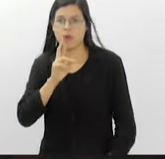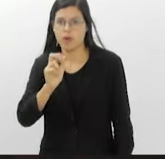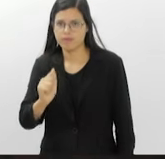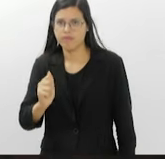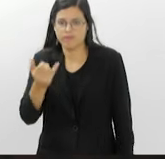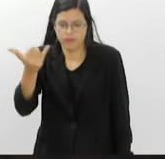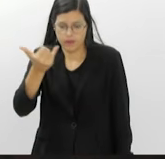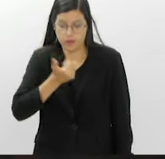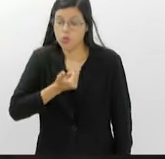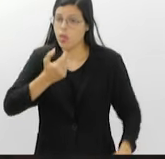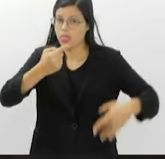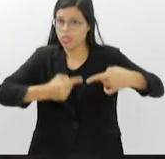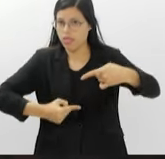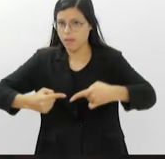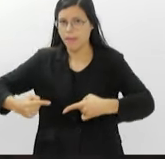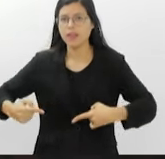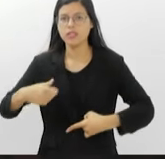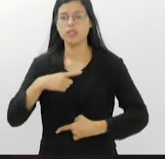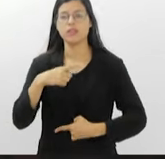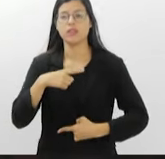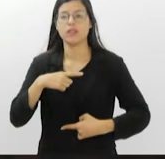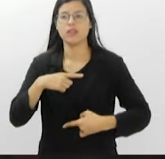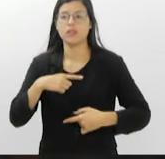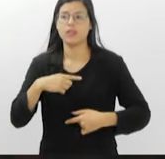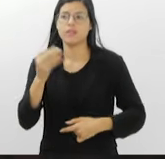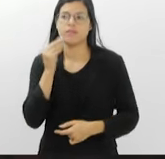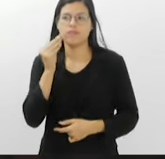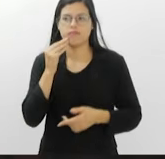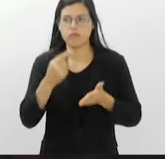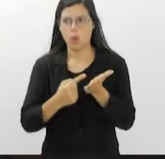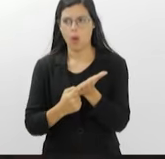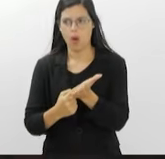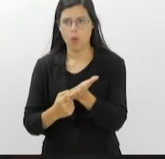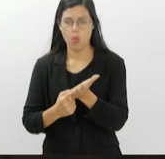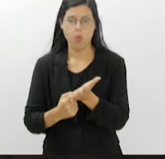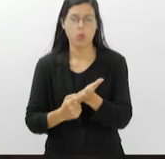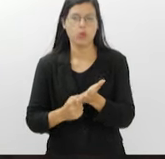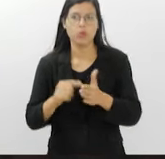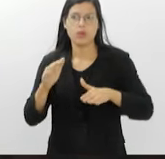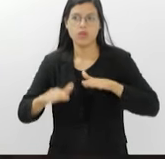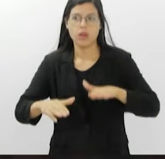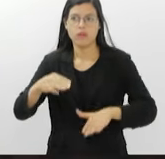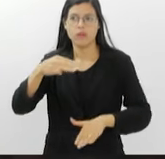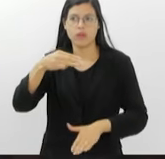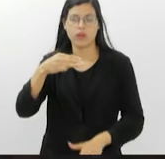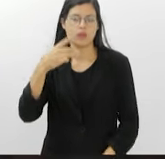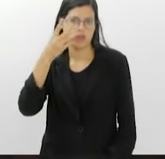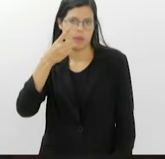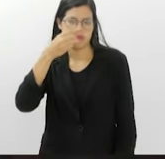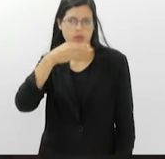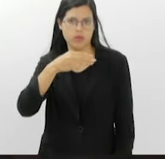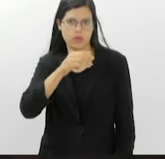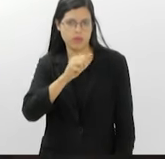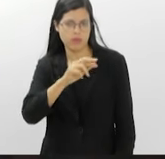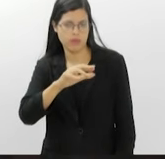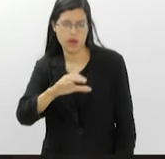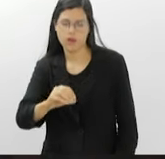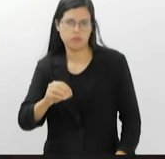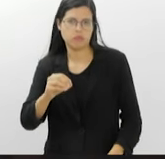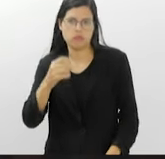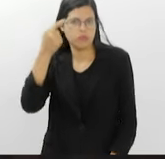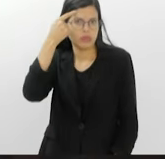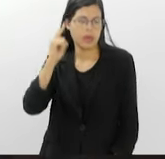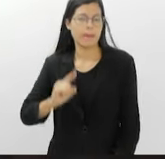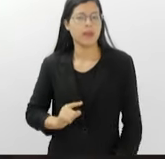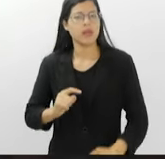discussões internas, e que teria até um acordo. Talvez Márcio Gualberto não tenha, deputado Gualberto não tenha participado, e de repente a